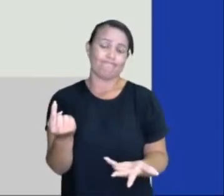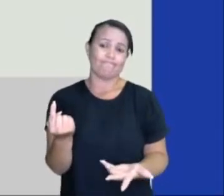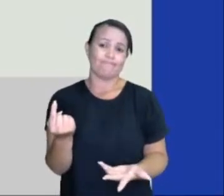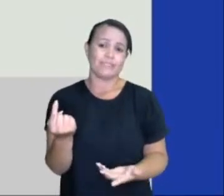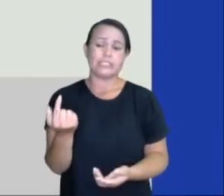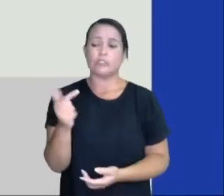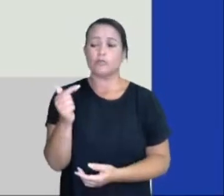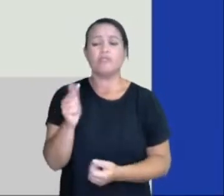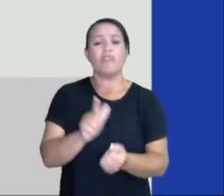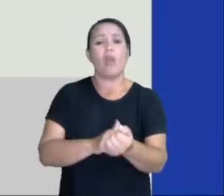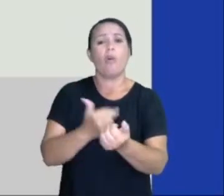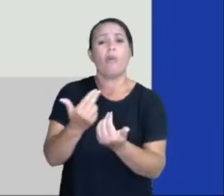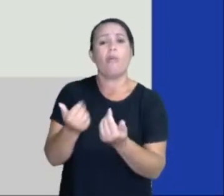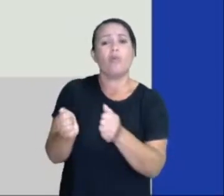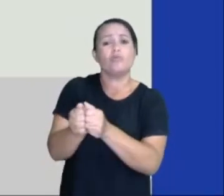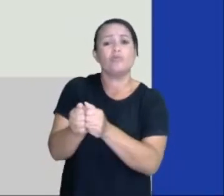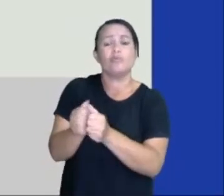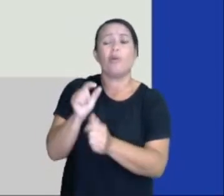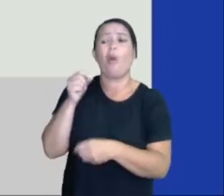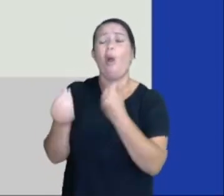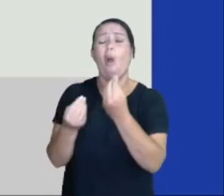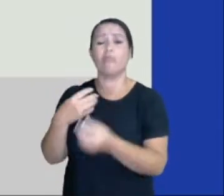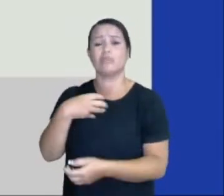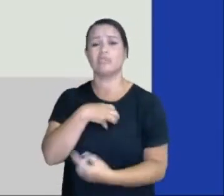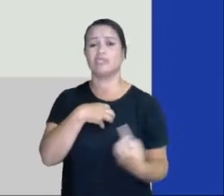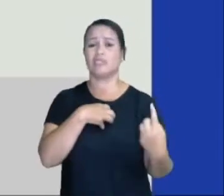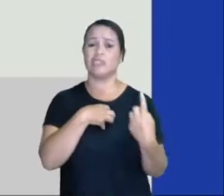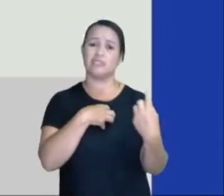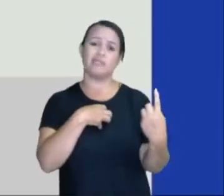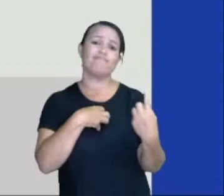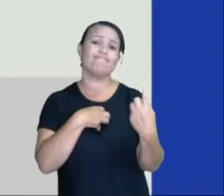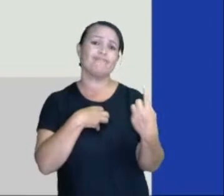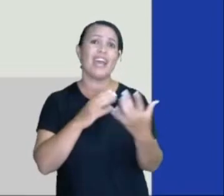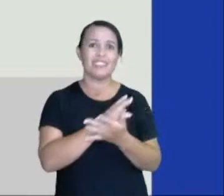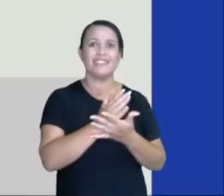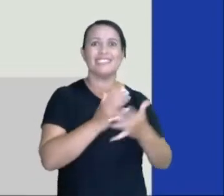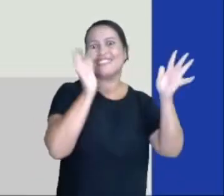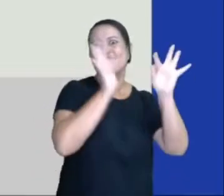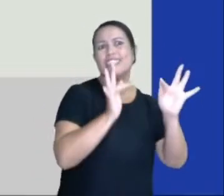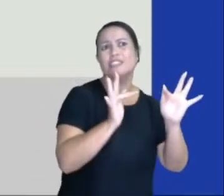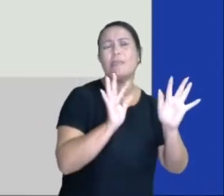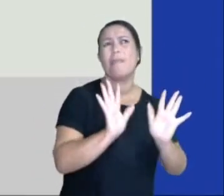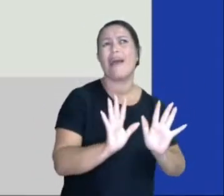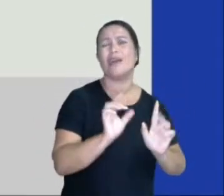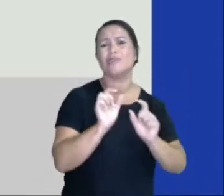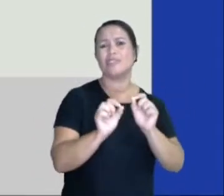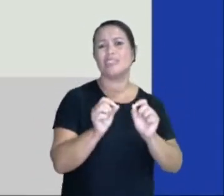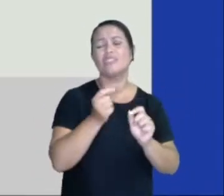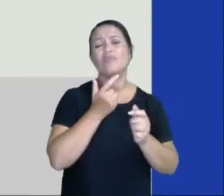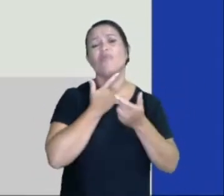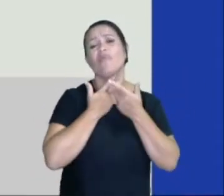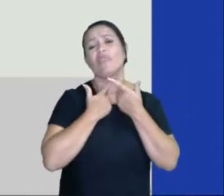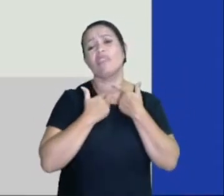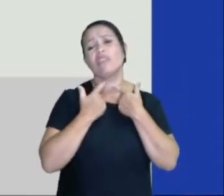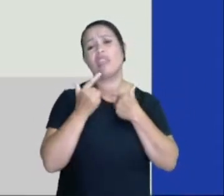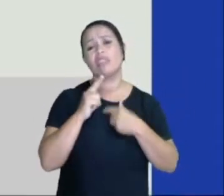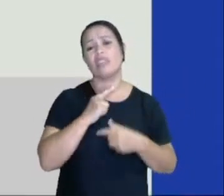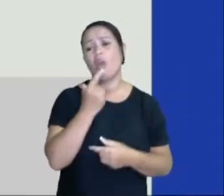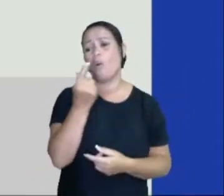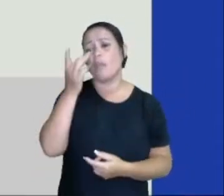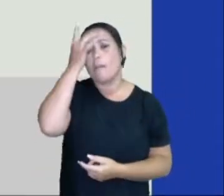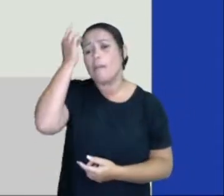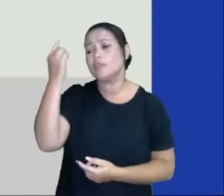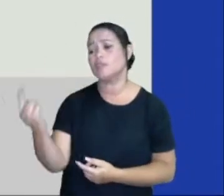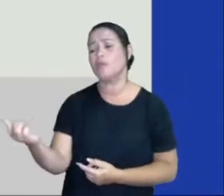tem um irmão, como se sentem, né? Às vezes se sente feliz, mas sempre sente vontade de ter alguém para